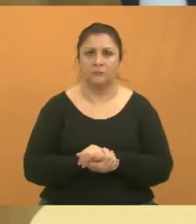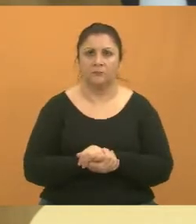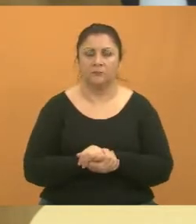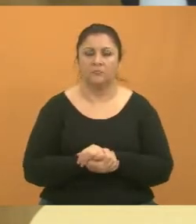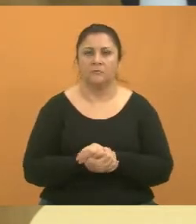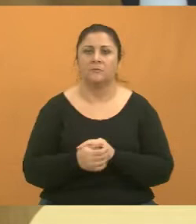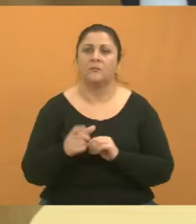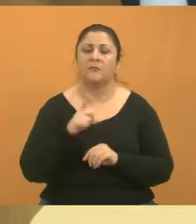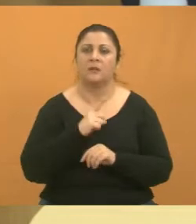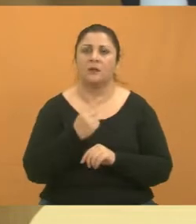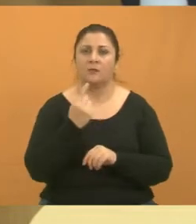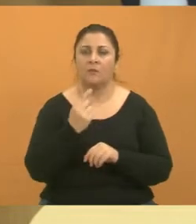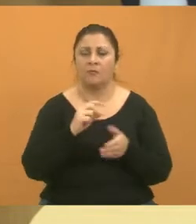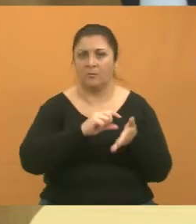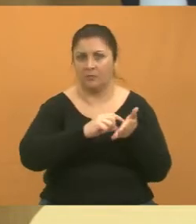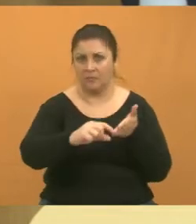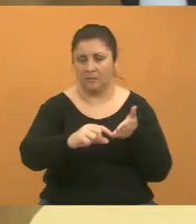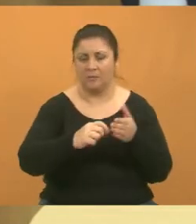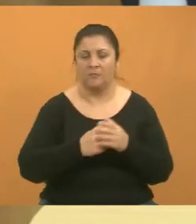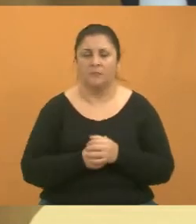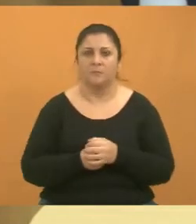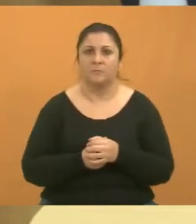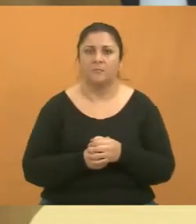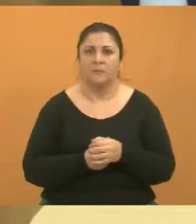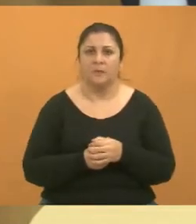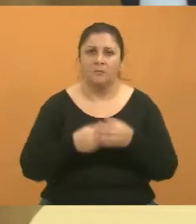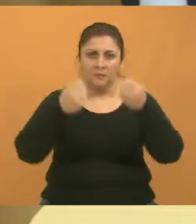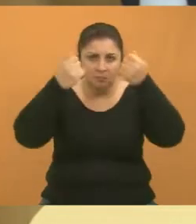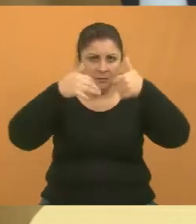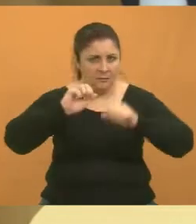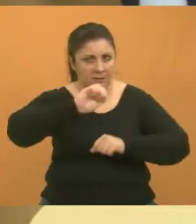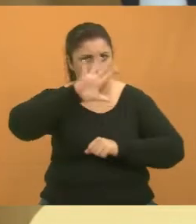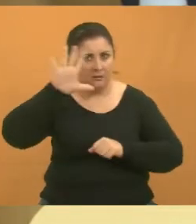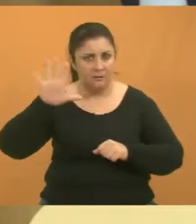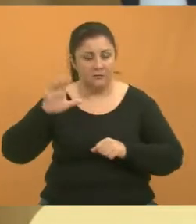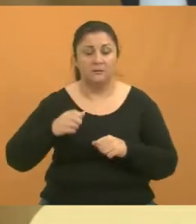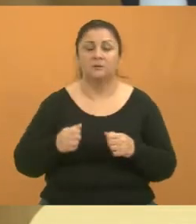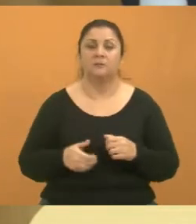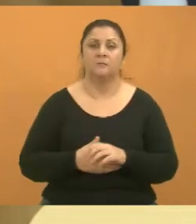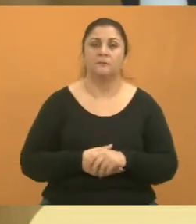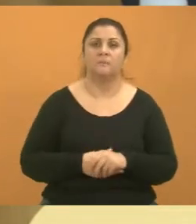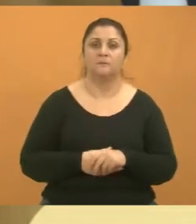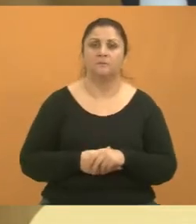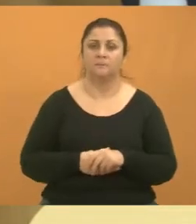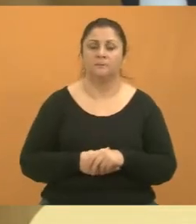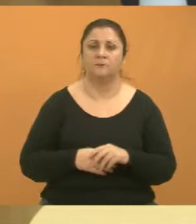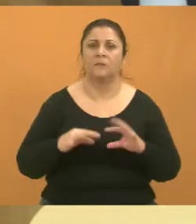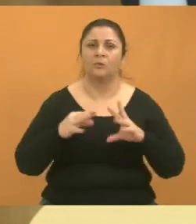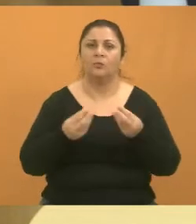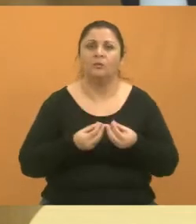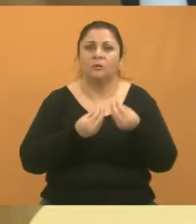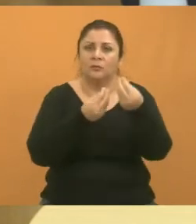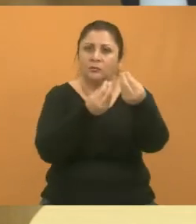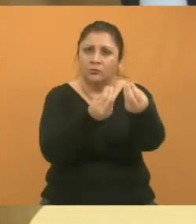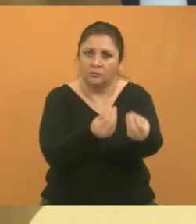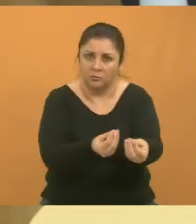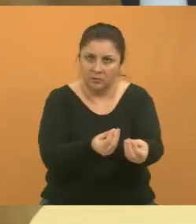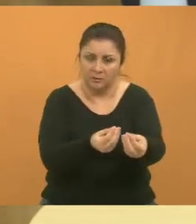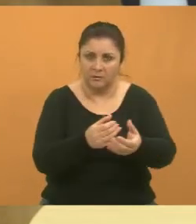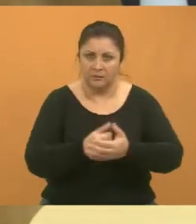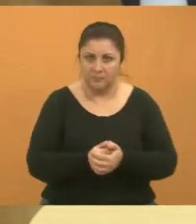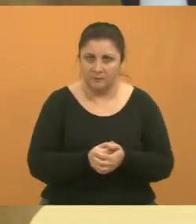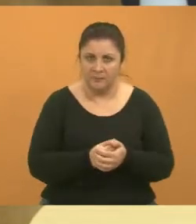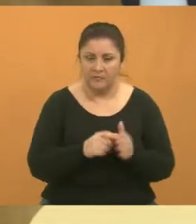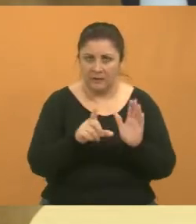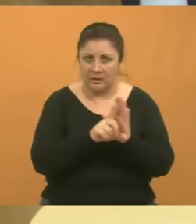Existe um parágrafo único que eu gostaria de estar citando aqui, para deixar bem claro, que diz o seguinte: as doações a que se refere a presente